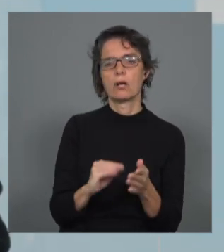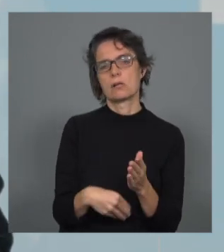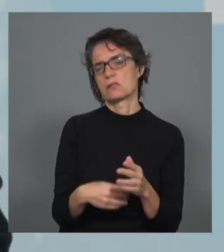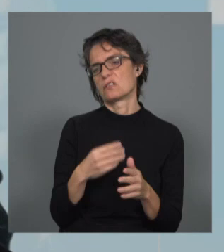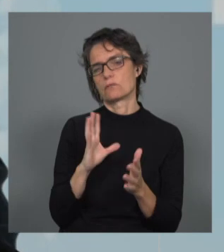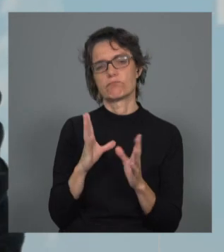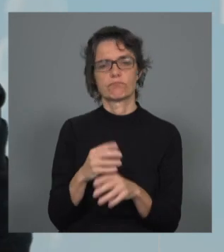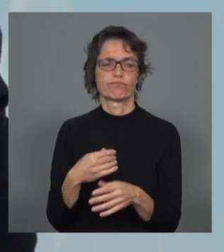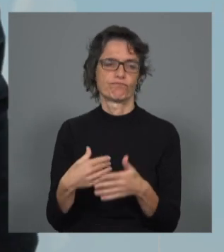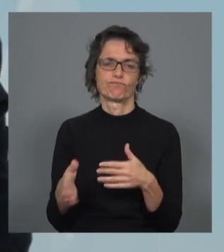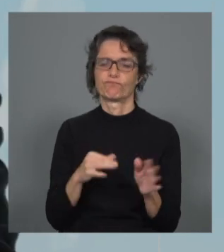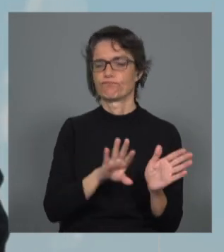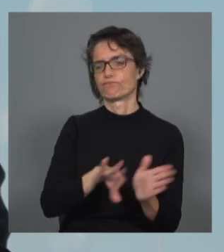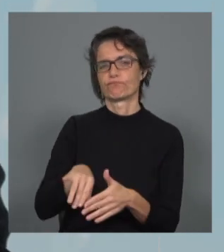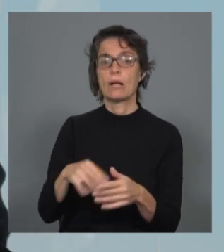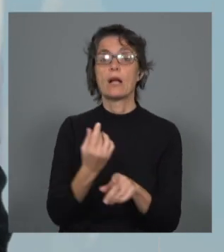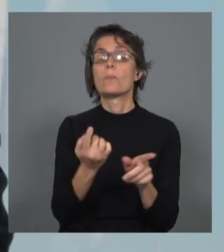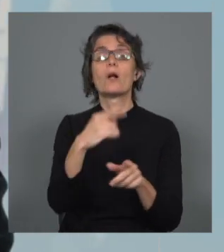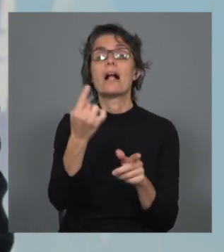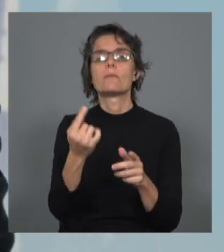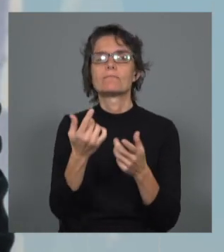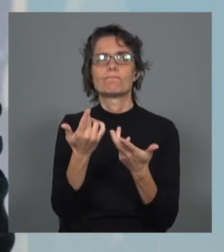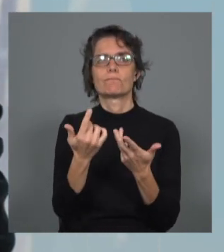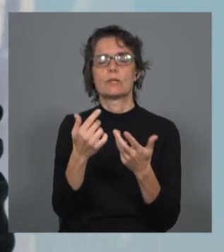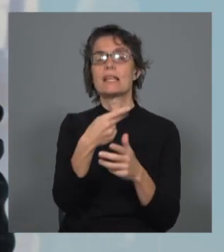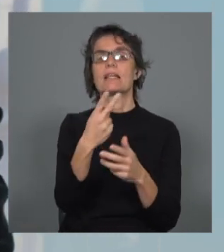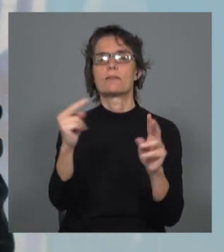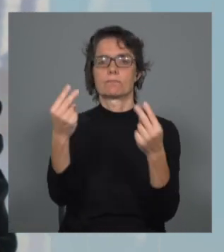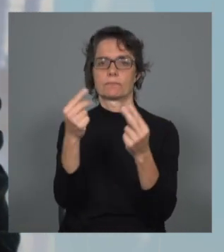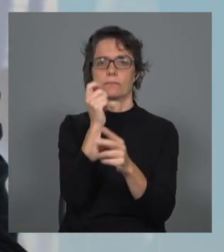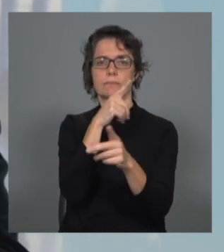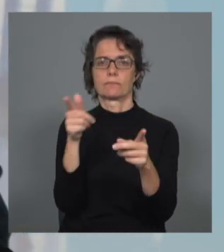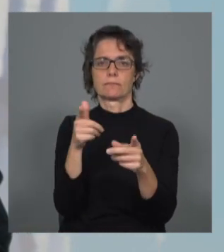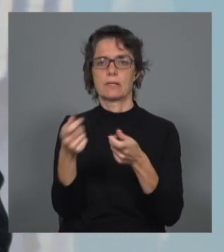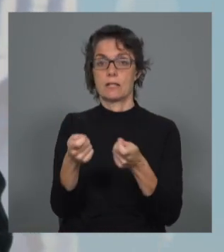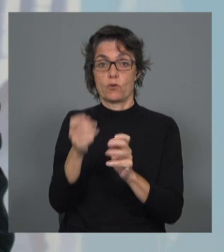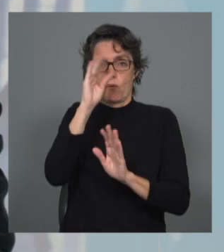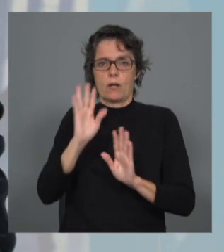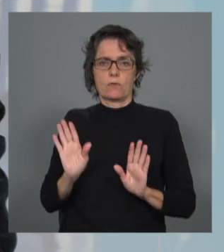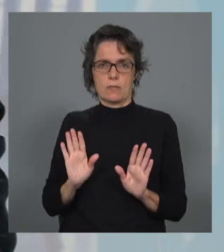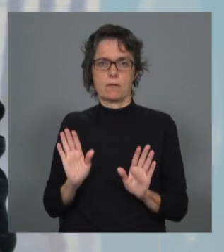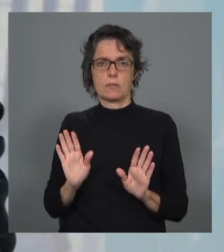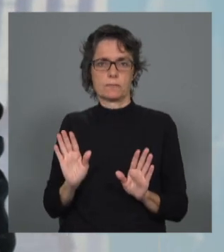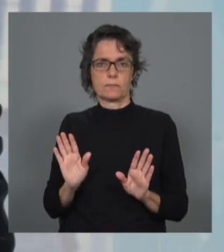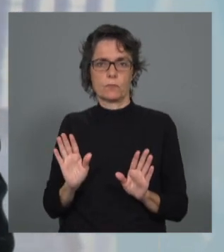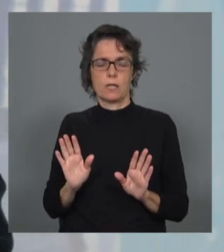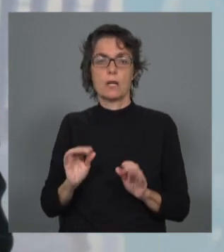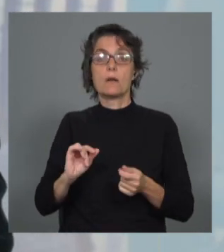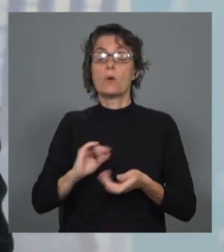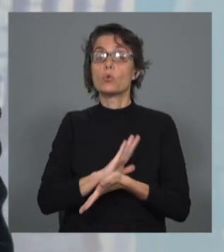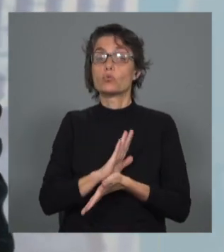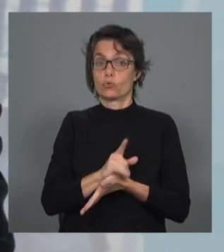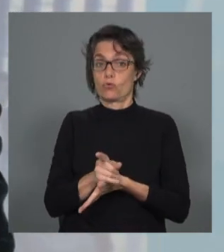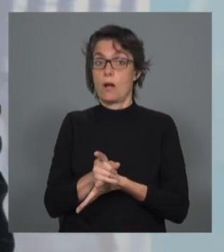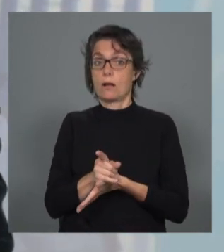talvez o telespectador não tenha a noção do ponto de vista da gestão, obviamente, particular de um jornal, mas o